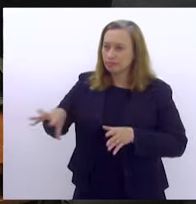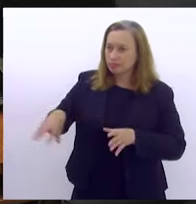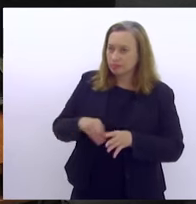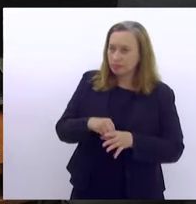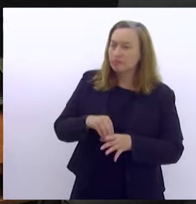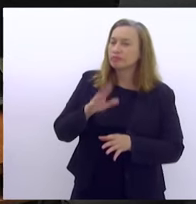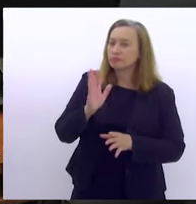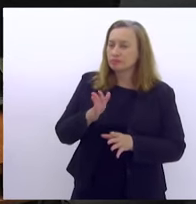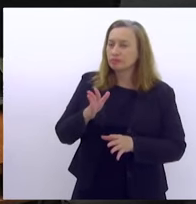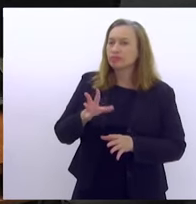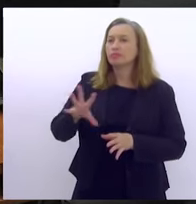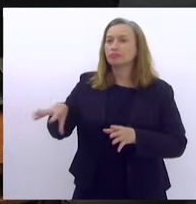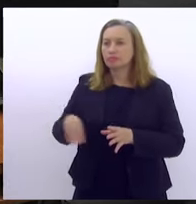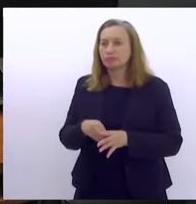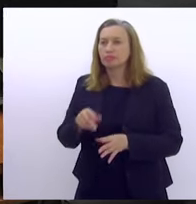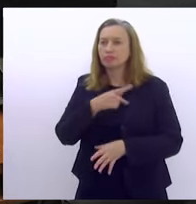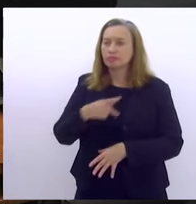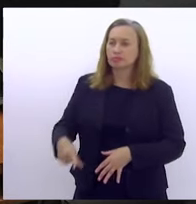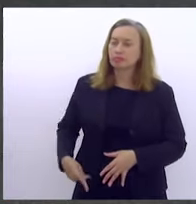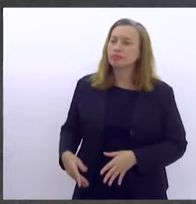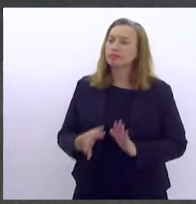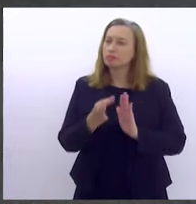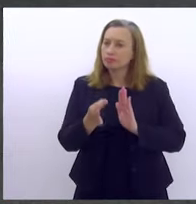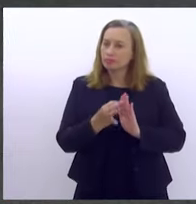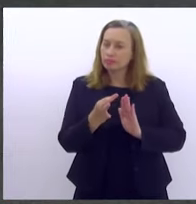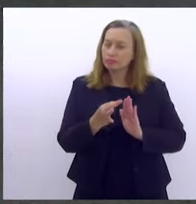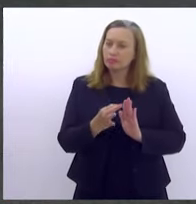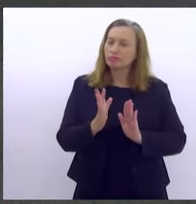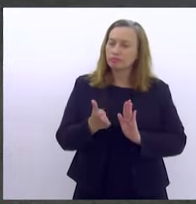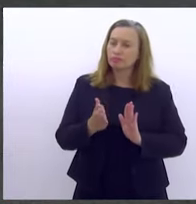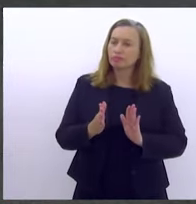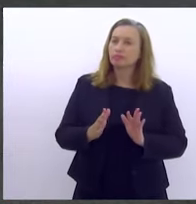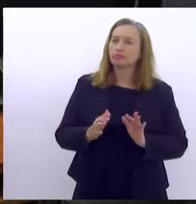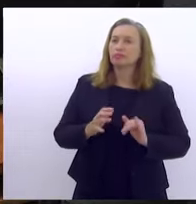a presidência incluiu, então meu parecer estará sendo feito.